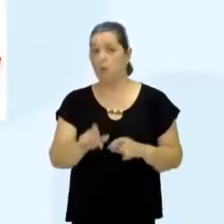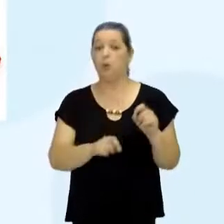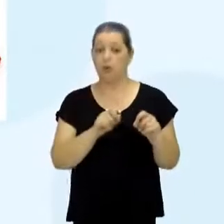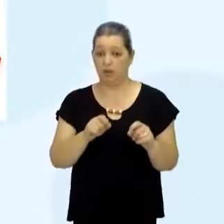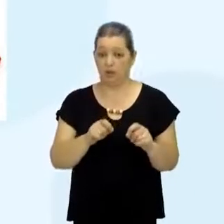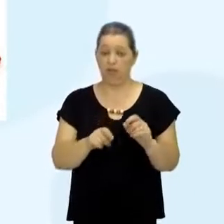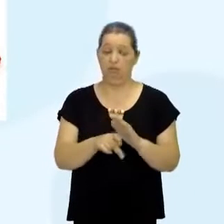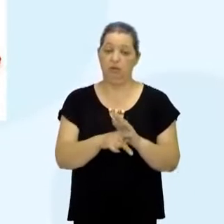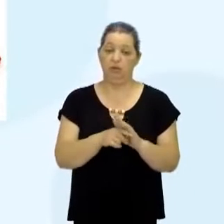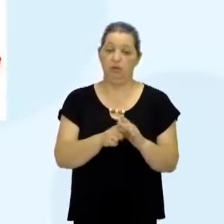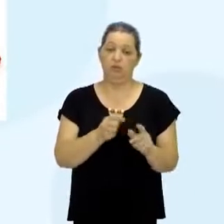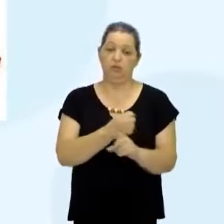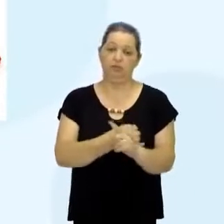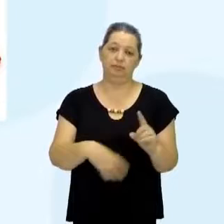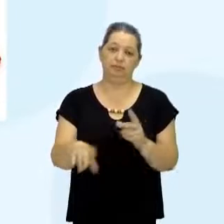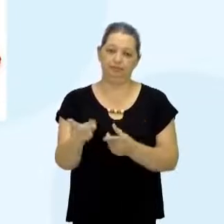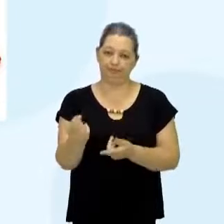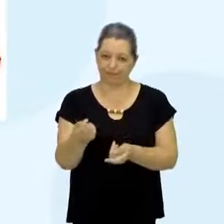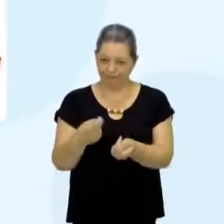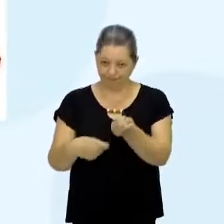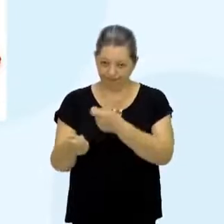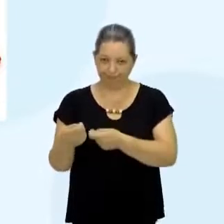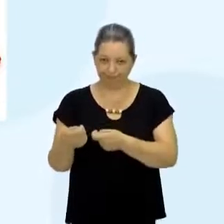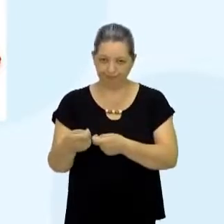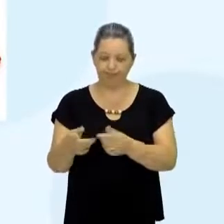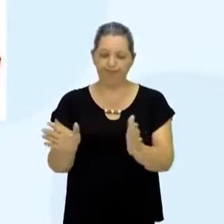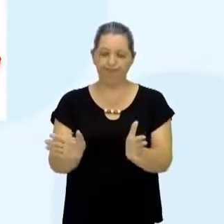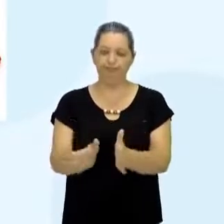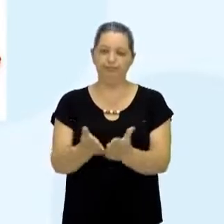principais: socioeconômico, a gente aqui vamos traduzir como